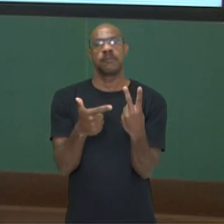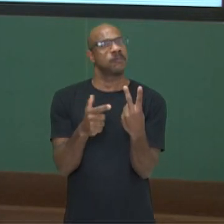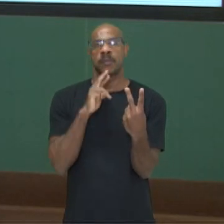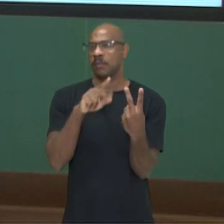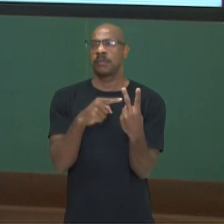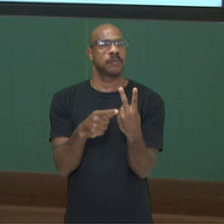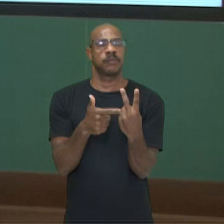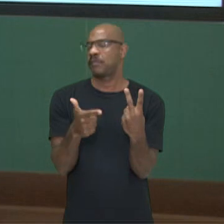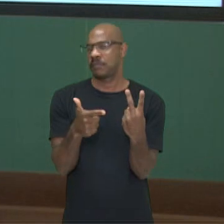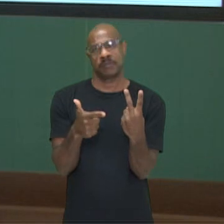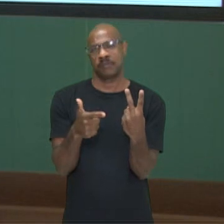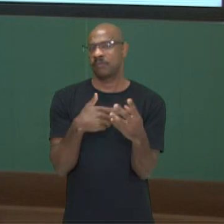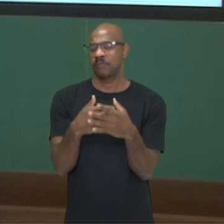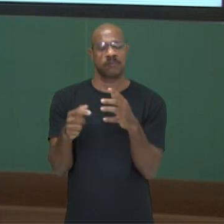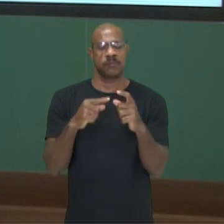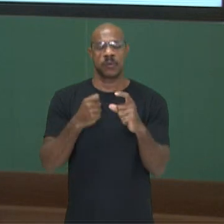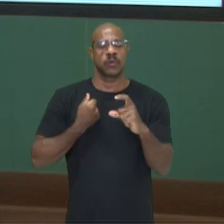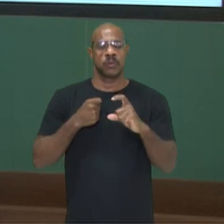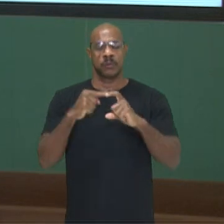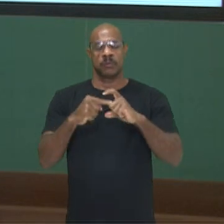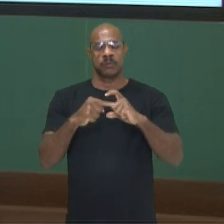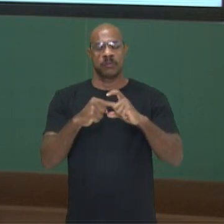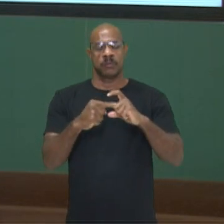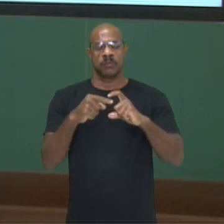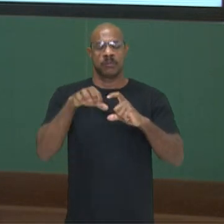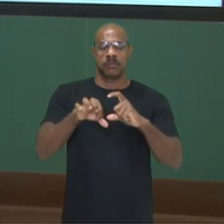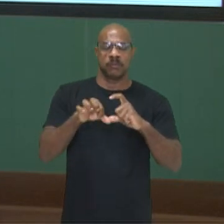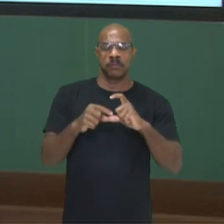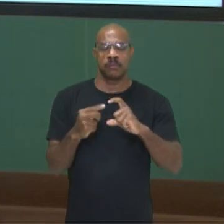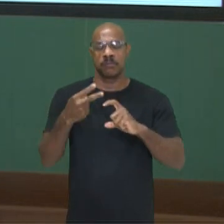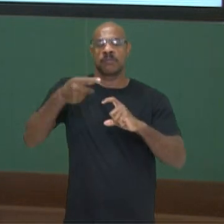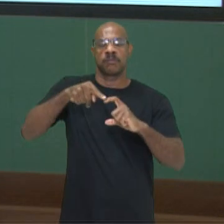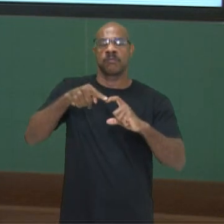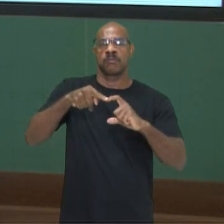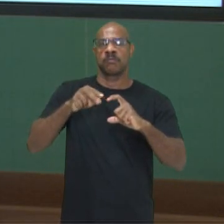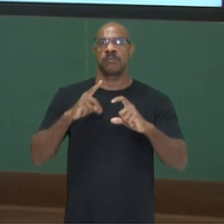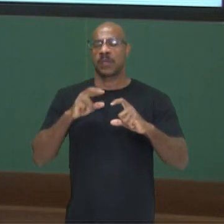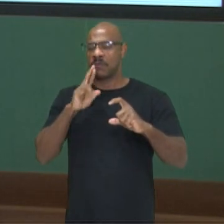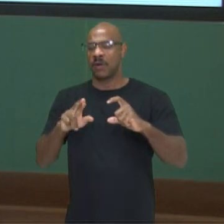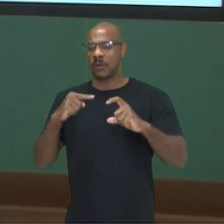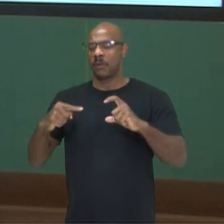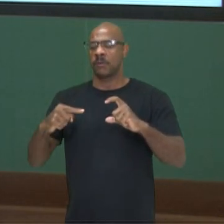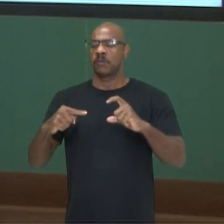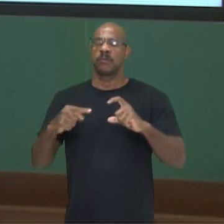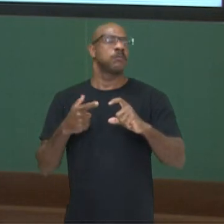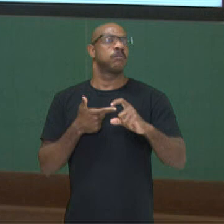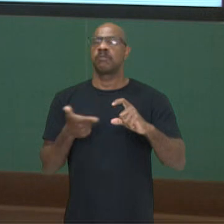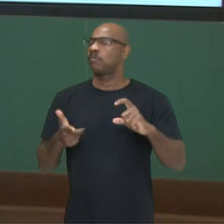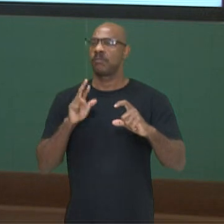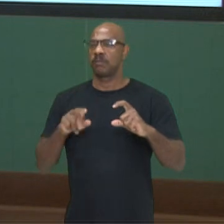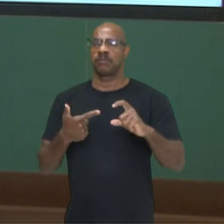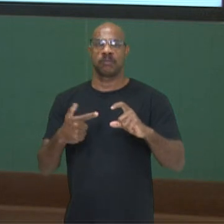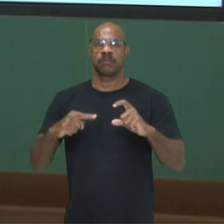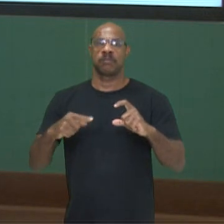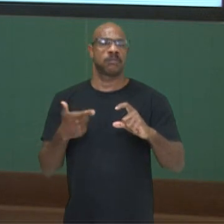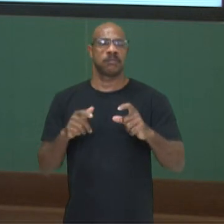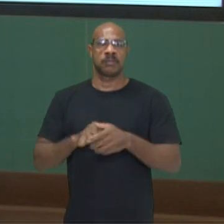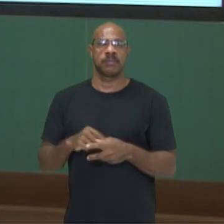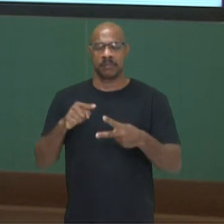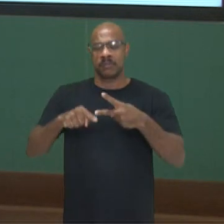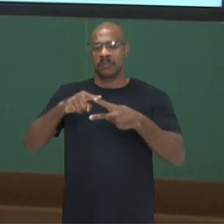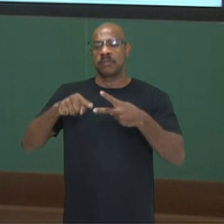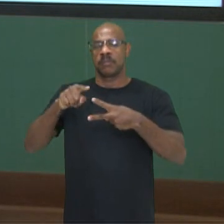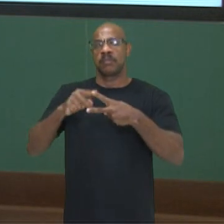ao quadrado, vai me dar um valor negativo. Veja que nas duas situações, os dois valores são